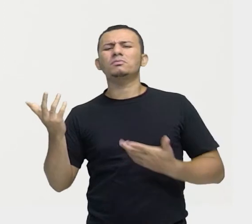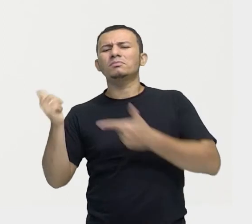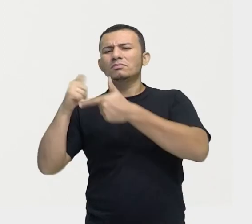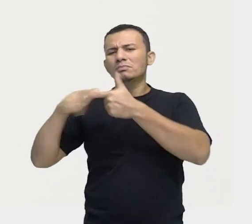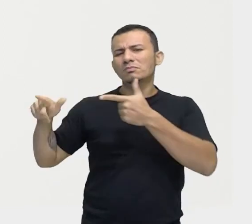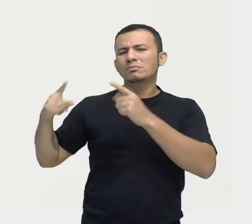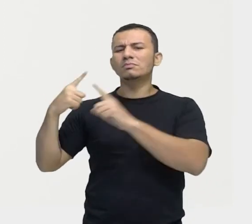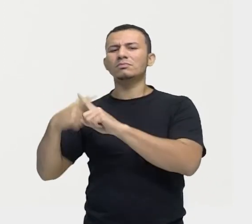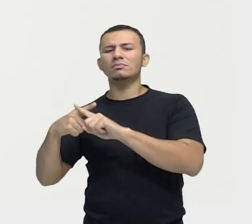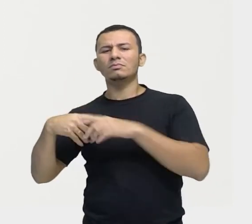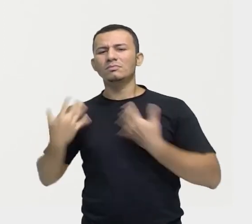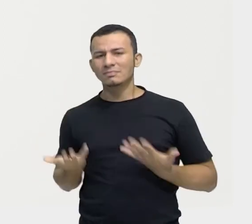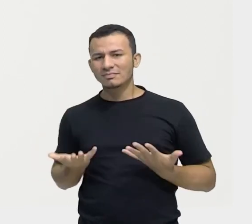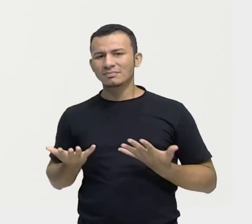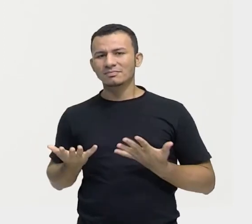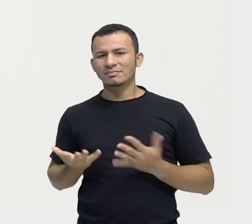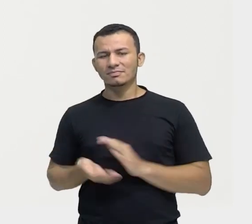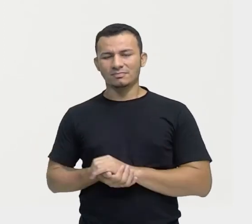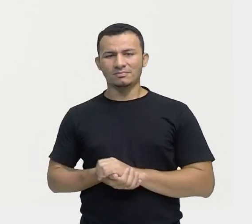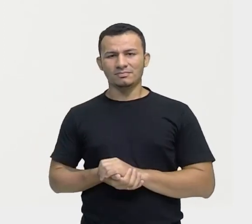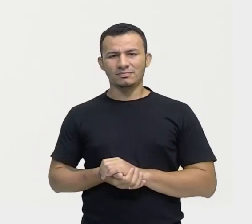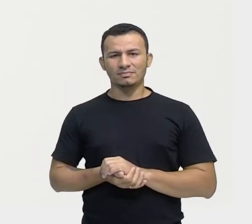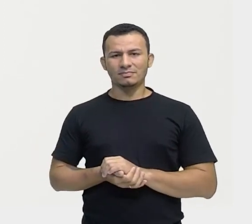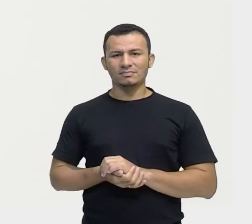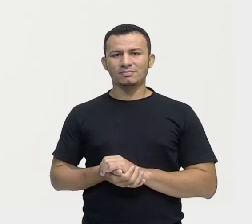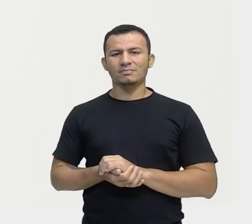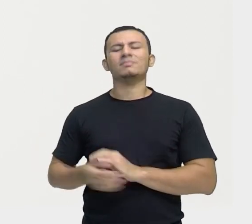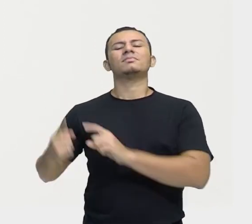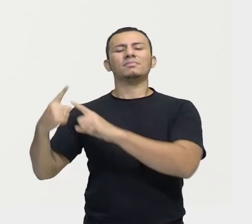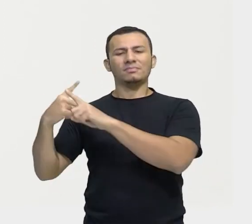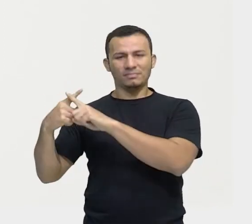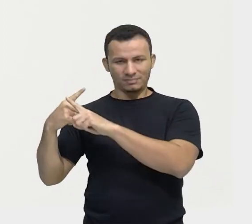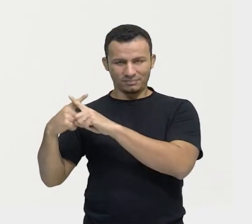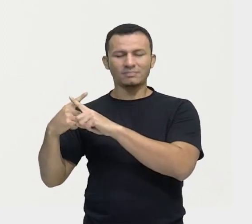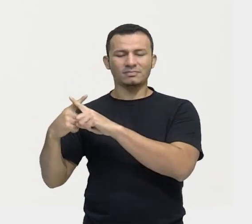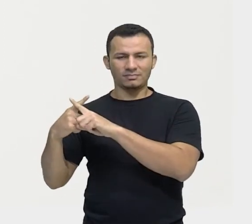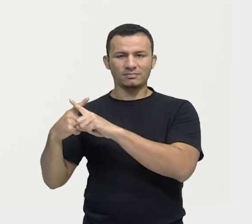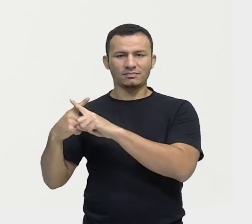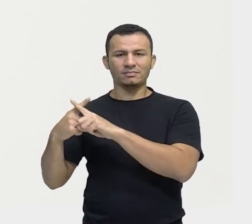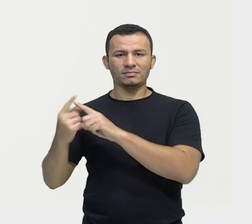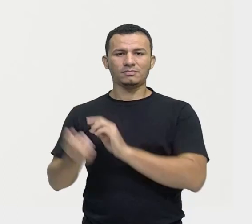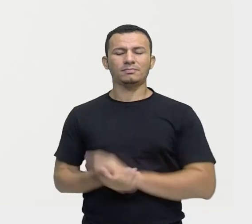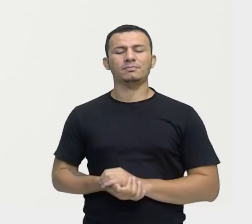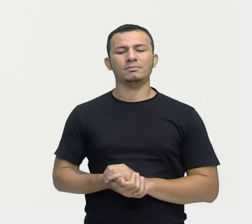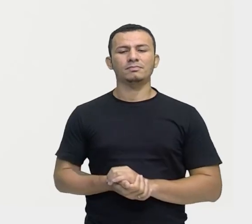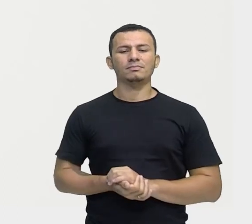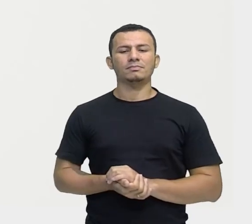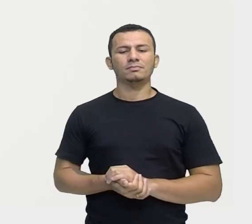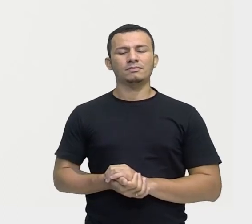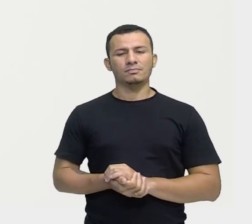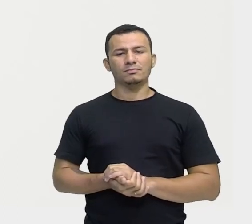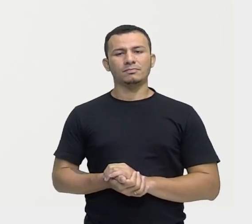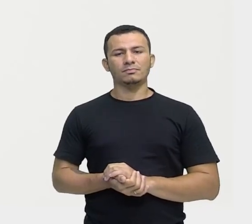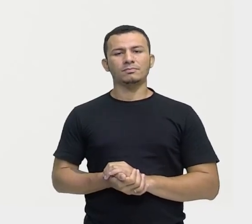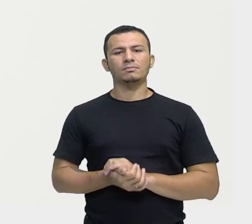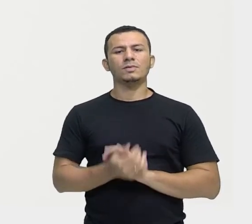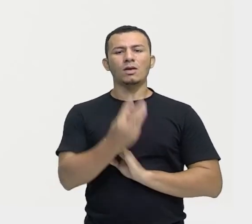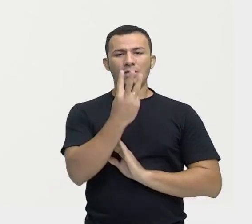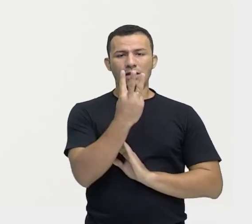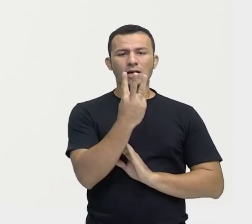multiplico ou eu divido, professor? Muito bem, eu multiplico. Então, vou multiplicar 3 por